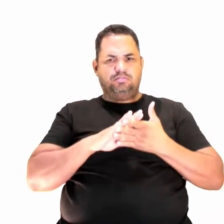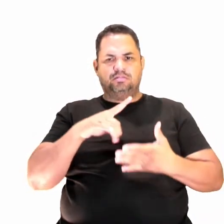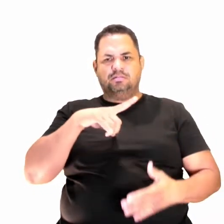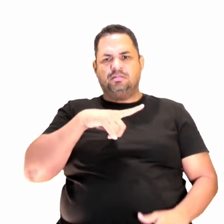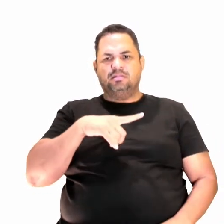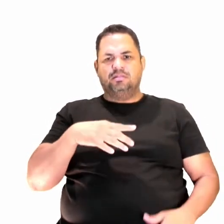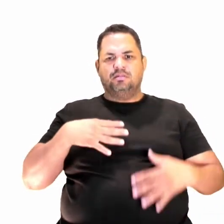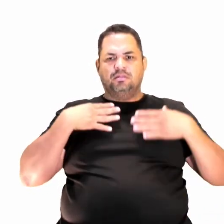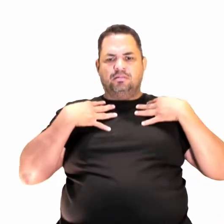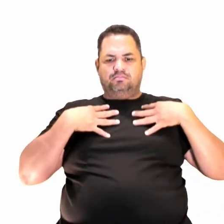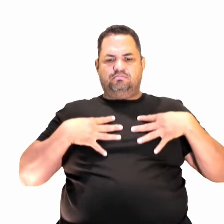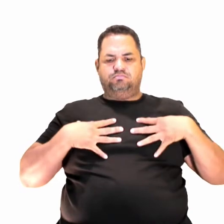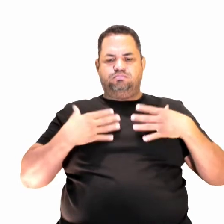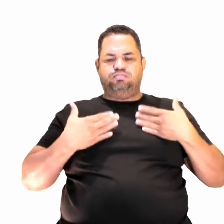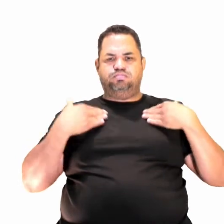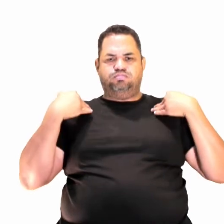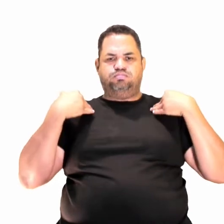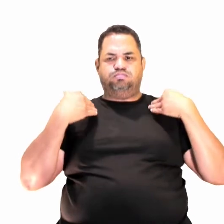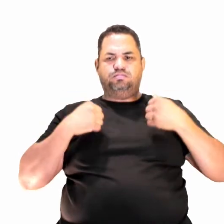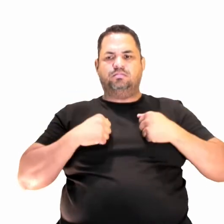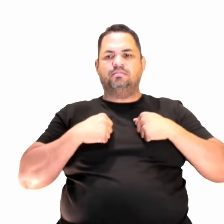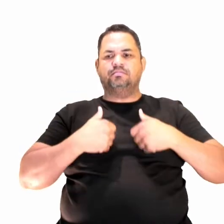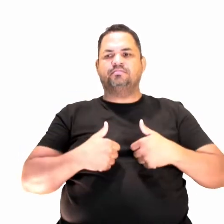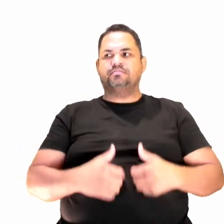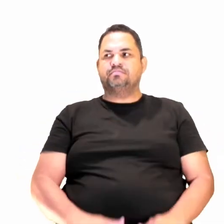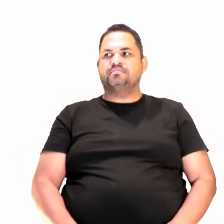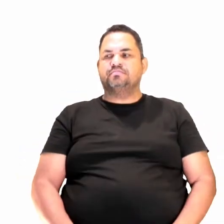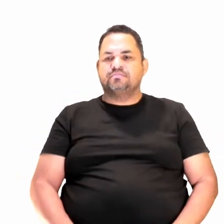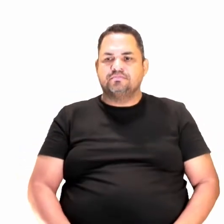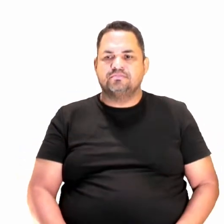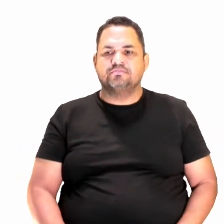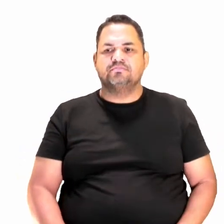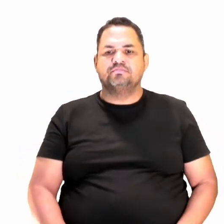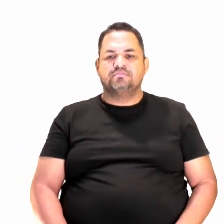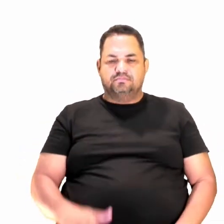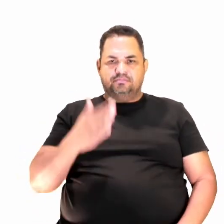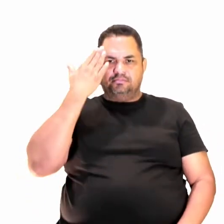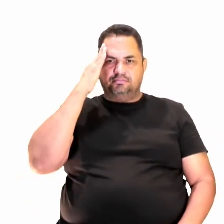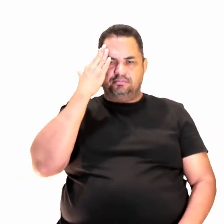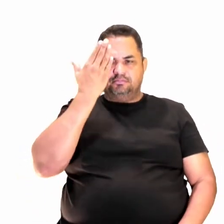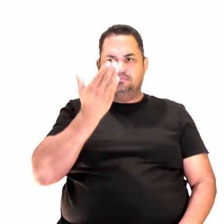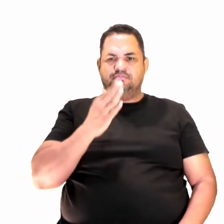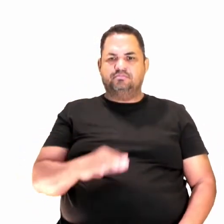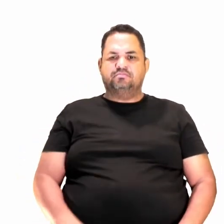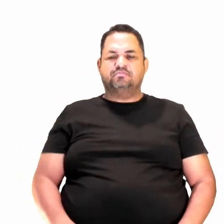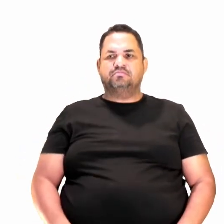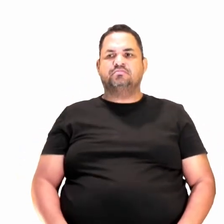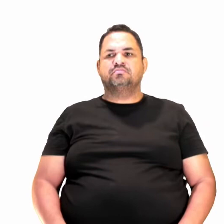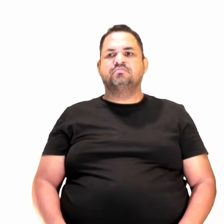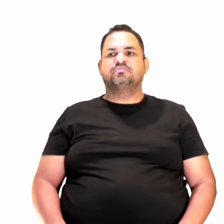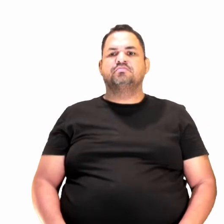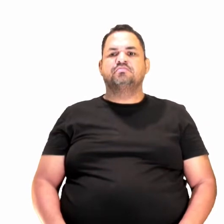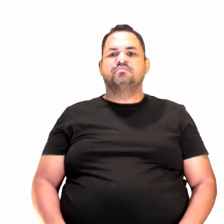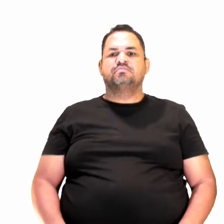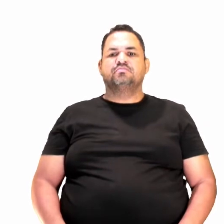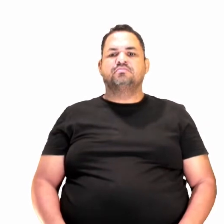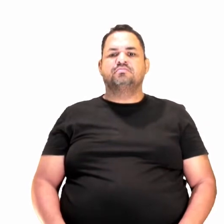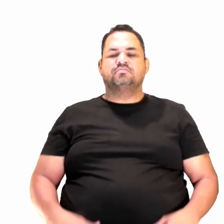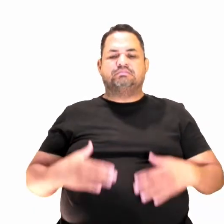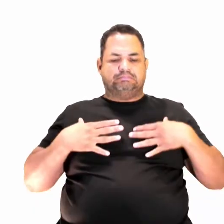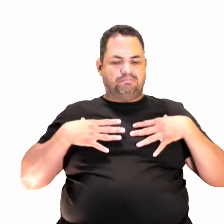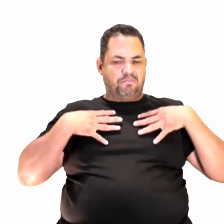slender, certo? Que como eu falei para vocês, que é uma pessoa que é magra, mas